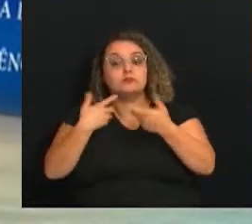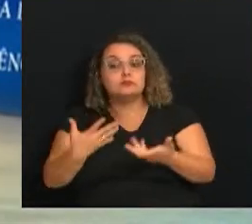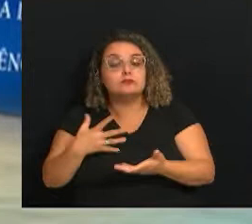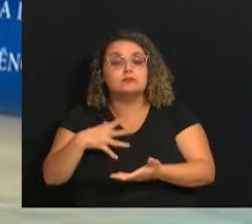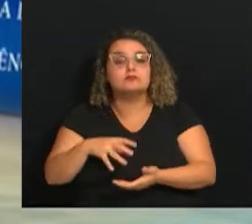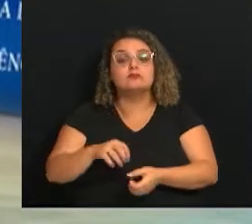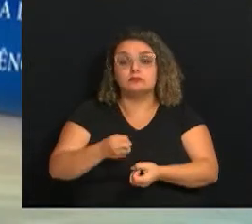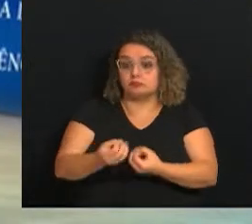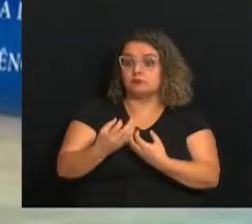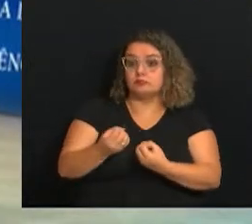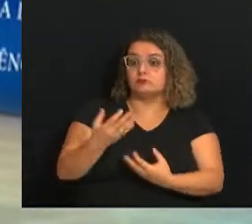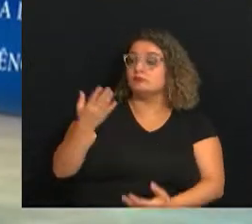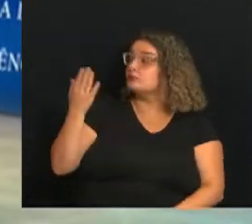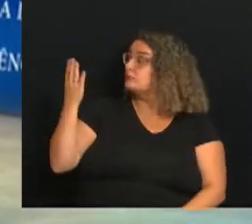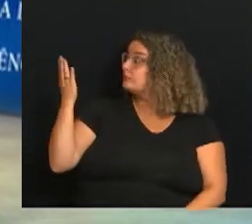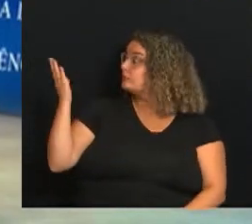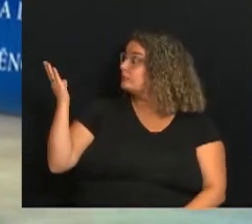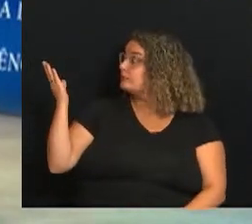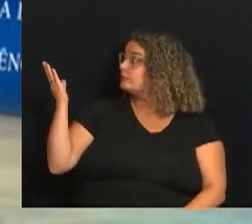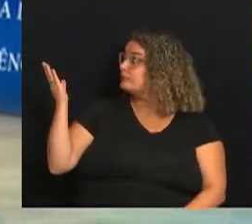encontra no site da empresa.